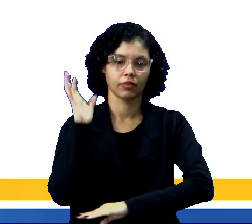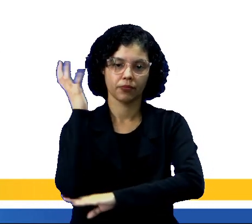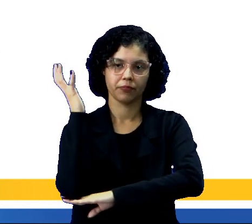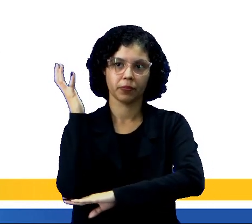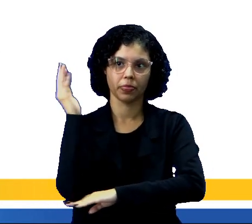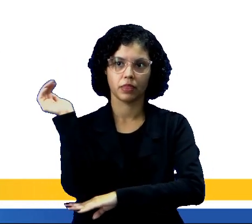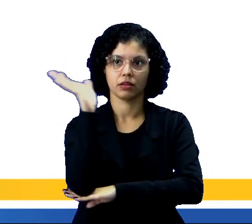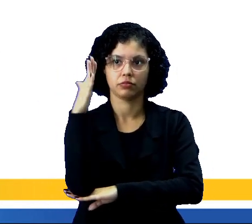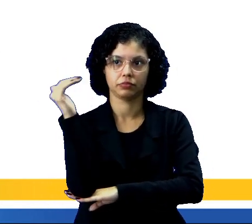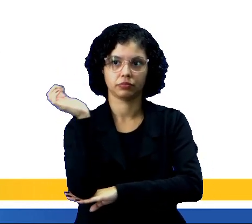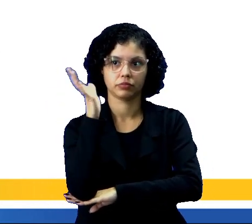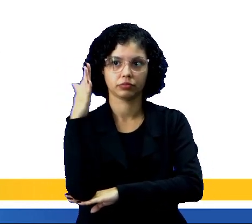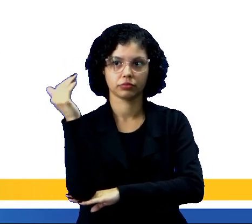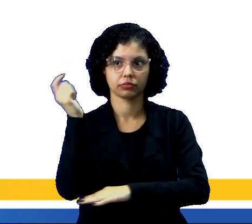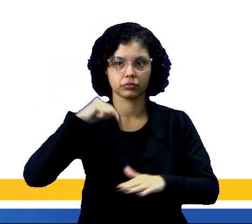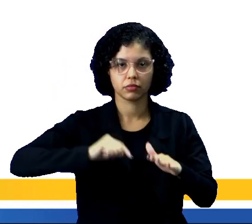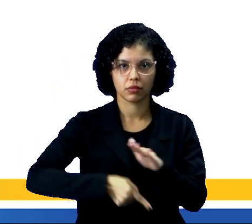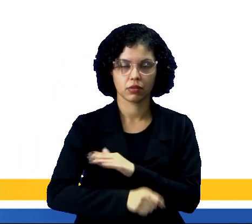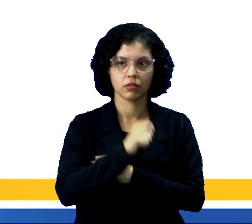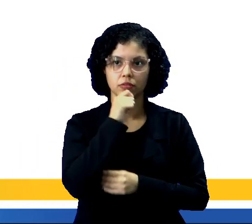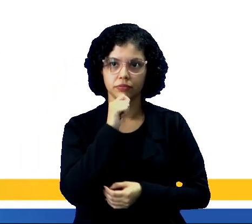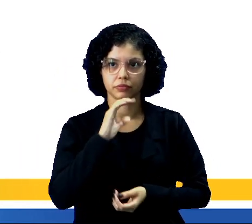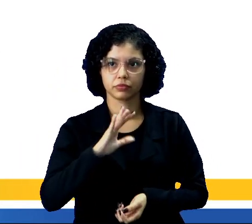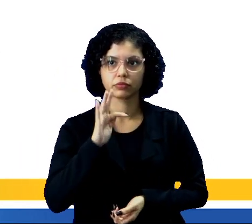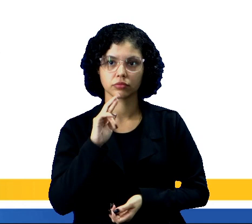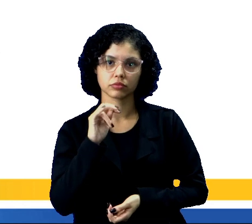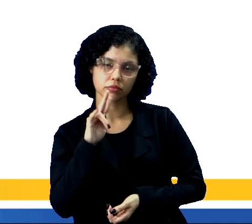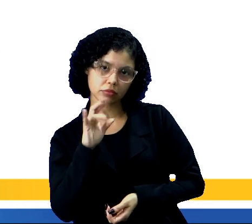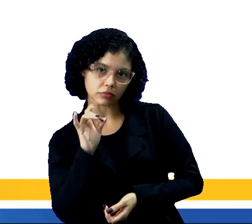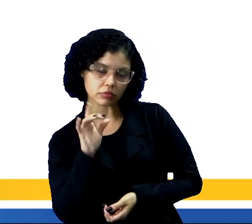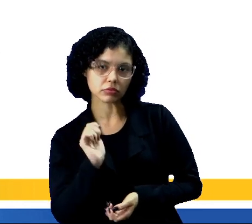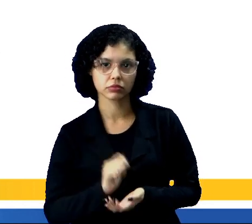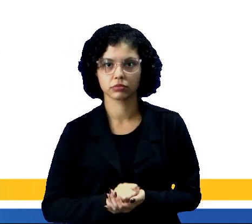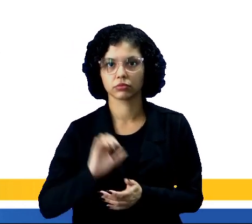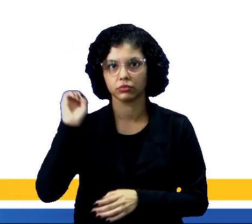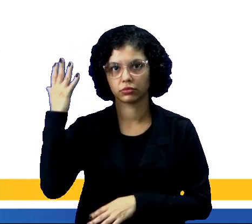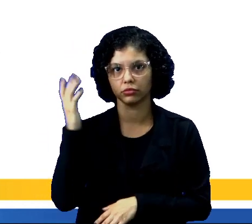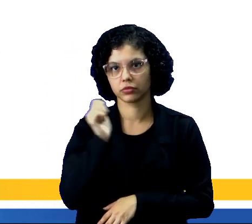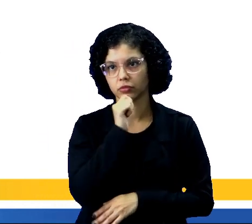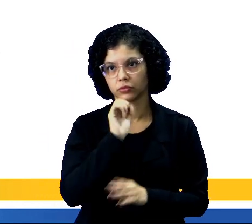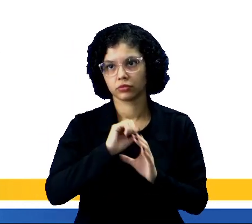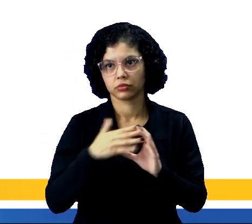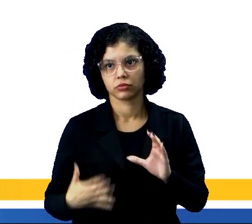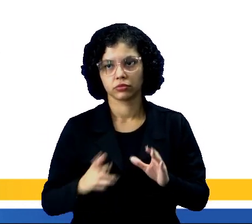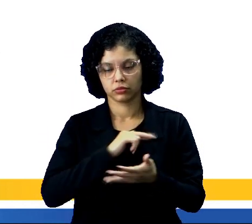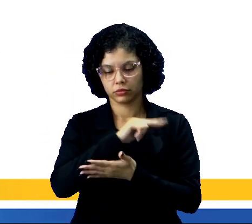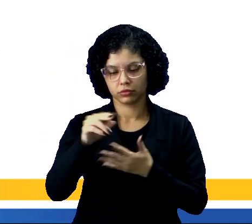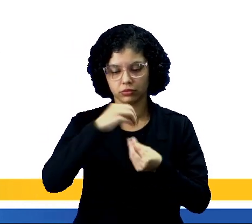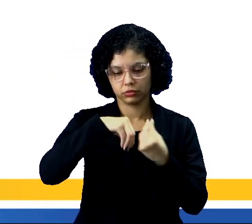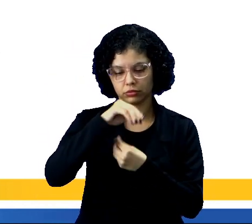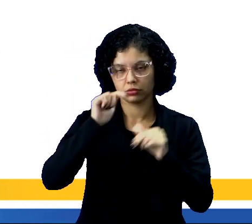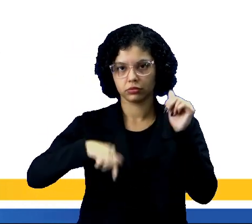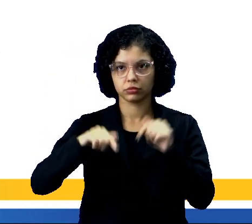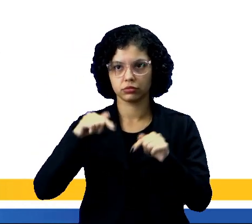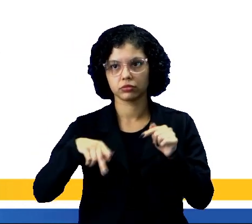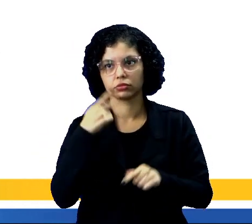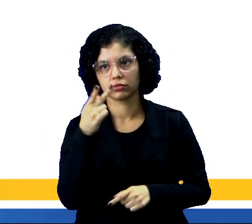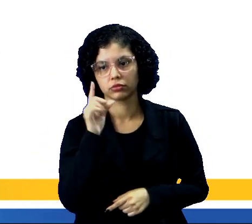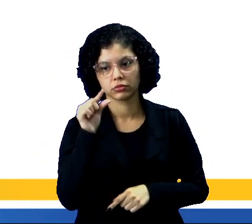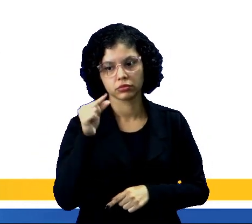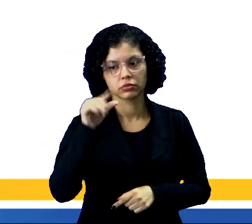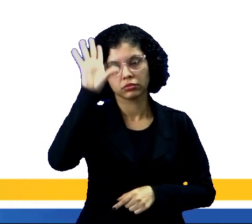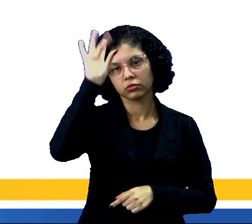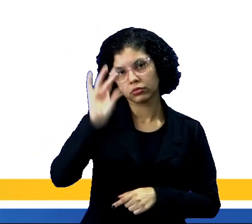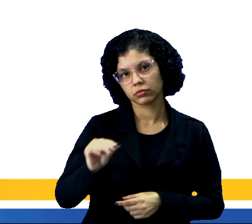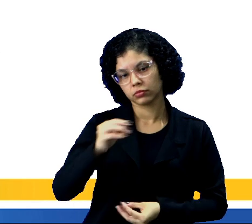nas algas, a fotossíntese acontece no interior dos cloroplastos, caracterizados por diversas reações químicas. E aí nós vamos falar um pouquinho